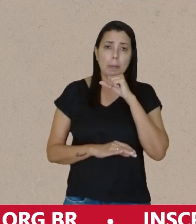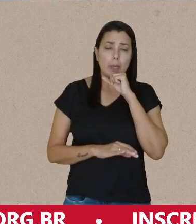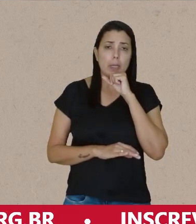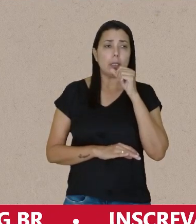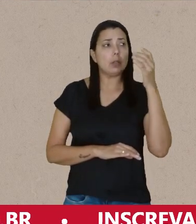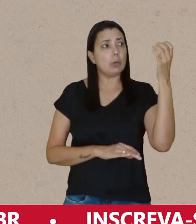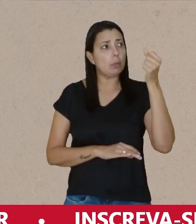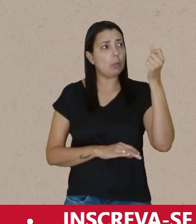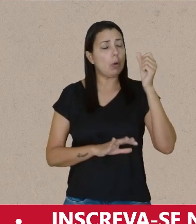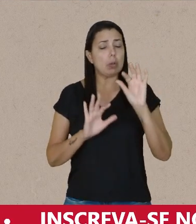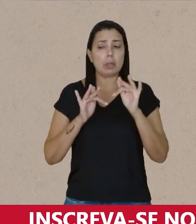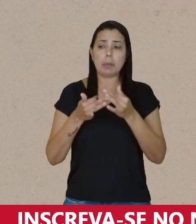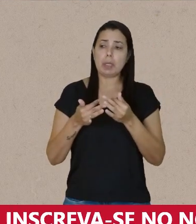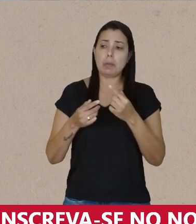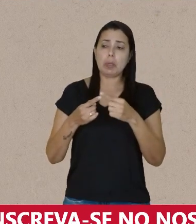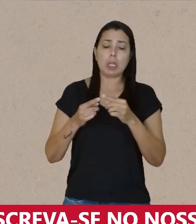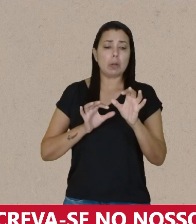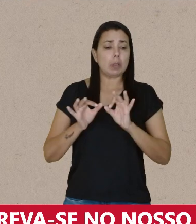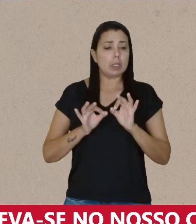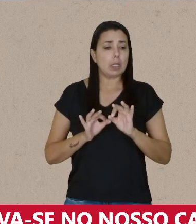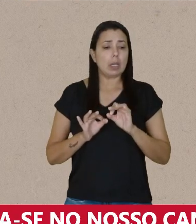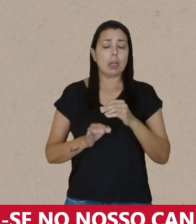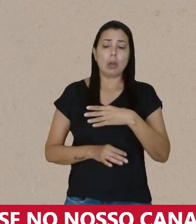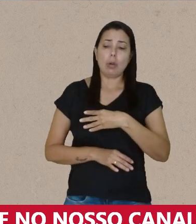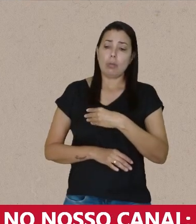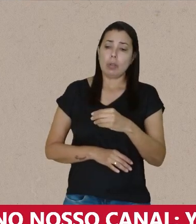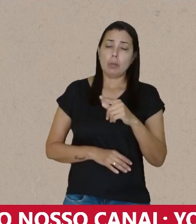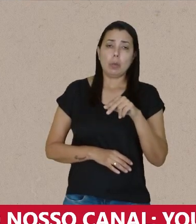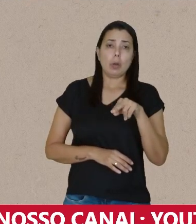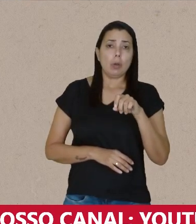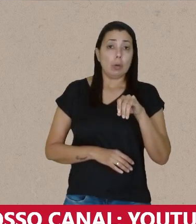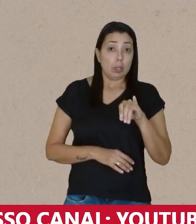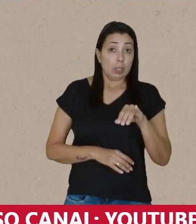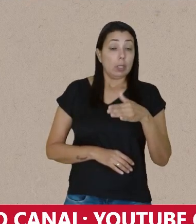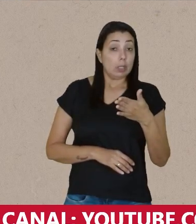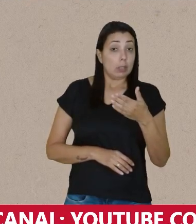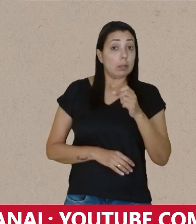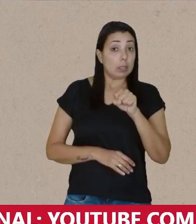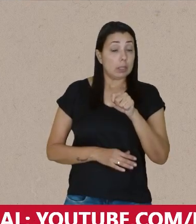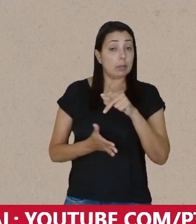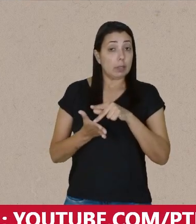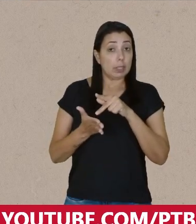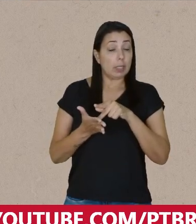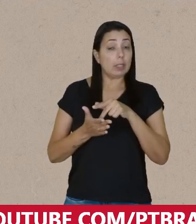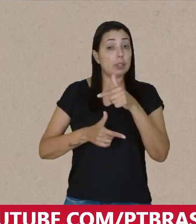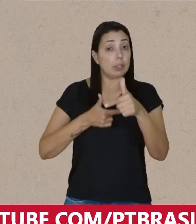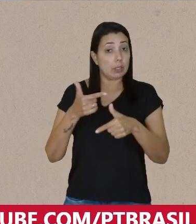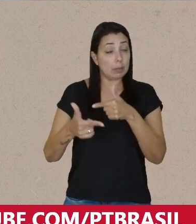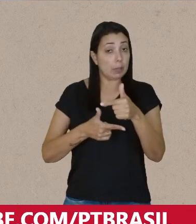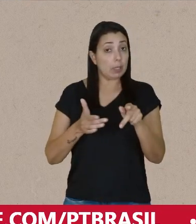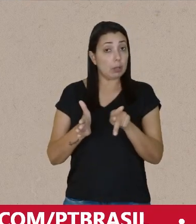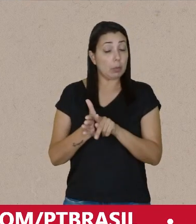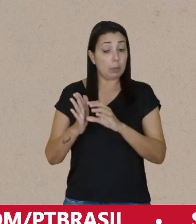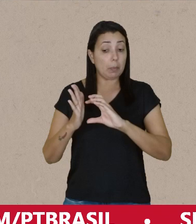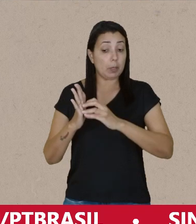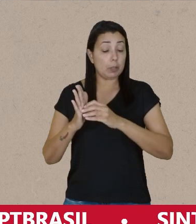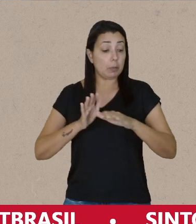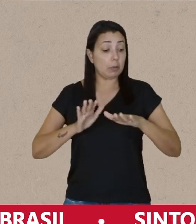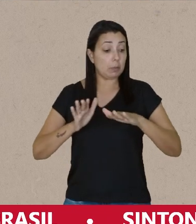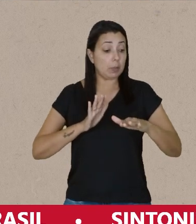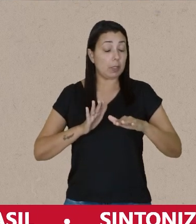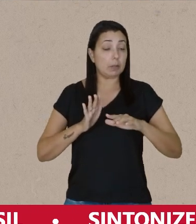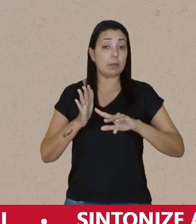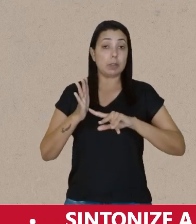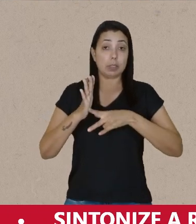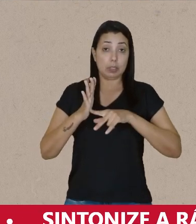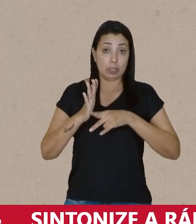Família? Por que não organizar os filhos do ProUni? Mas isso aí é muito tarefa do partido, dos movimentos sindicatos,